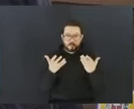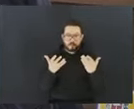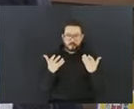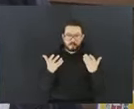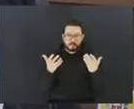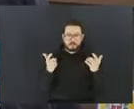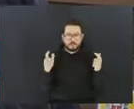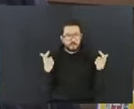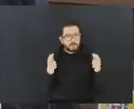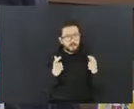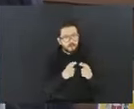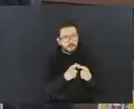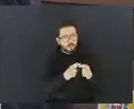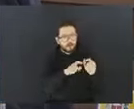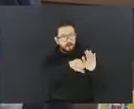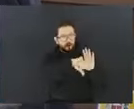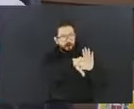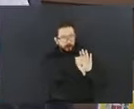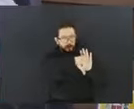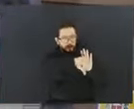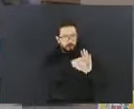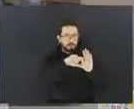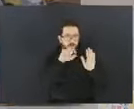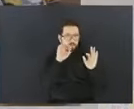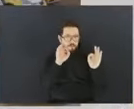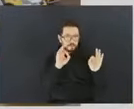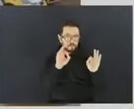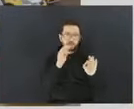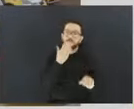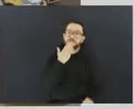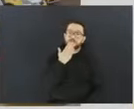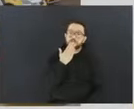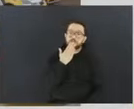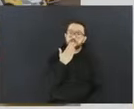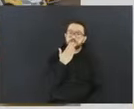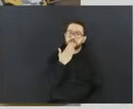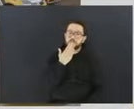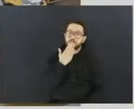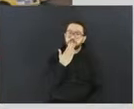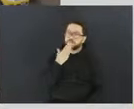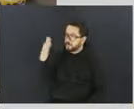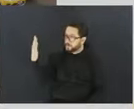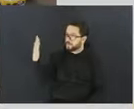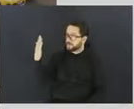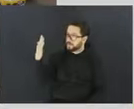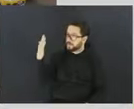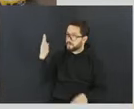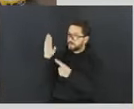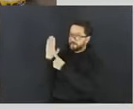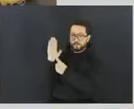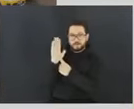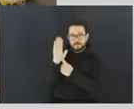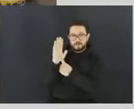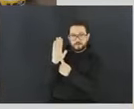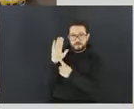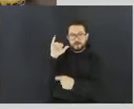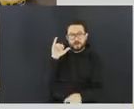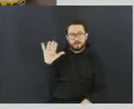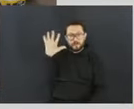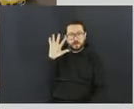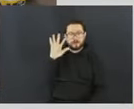né? E eu vou aproveitar e pedir lá para o nosso pessoal da imagem lá, só para vocês verem aí